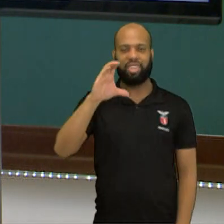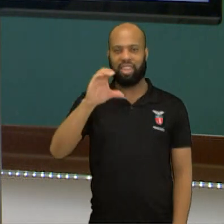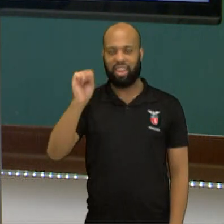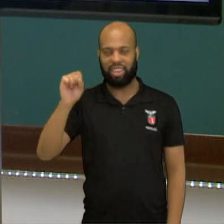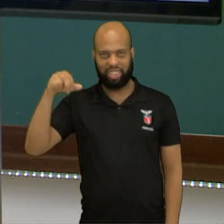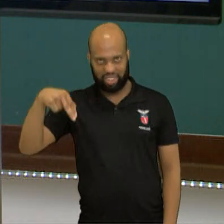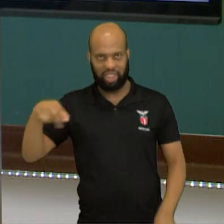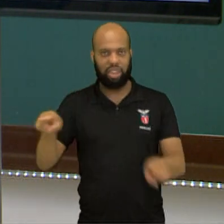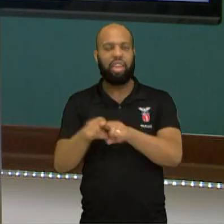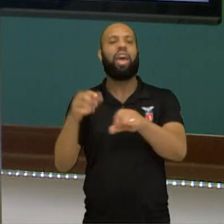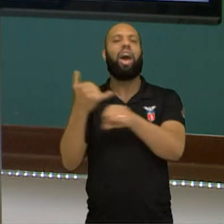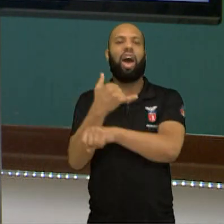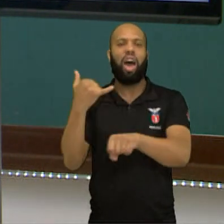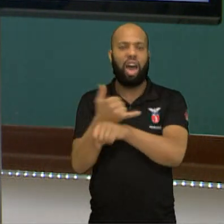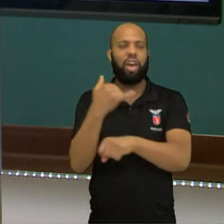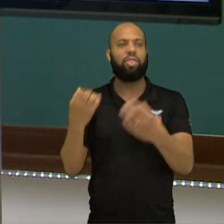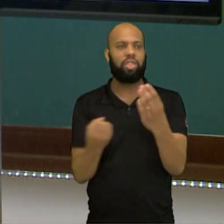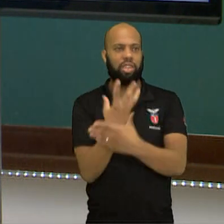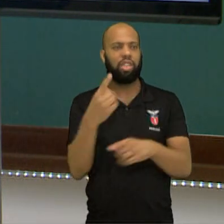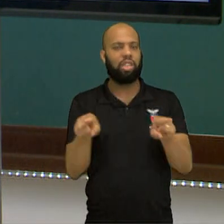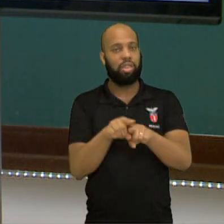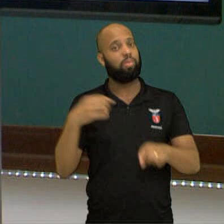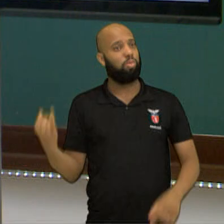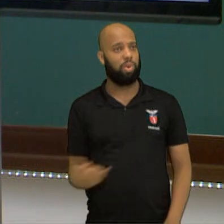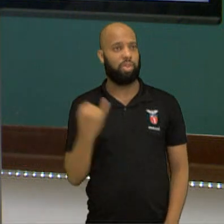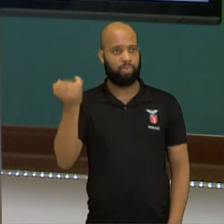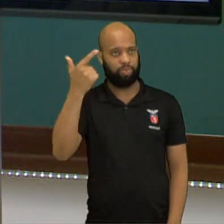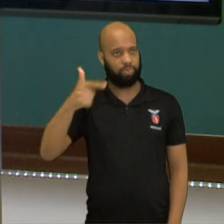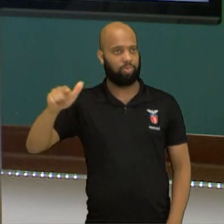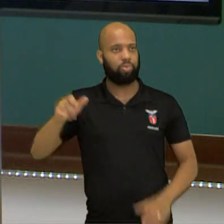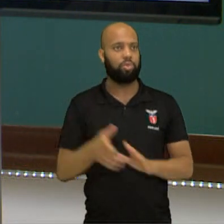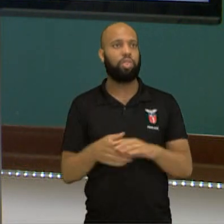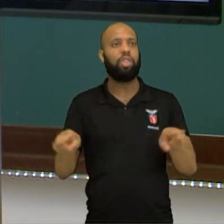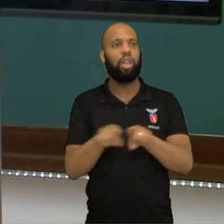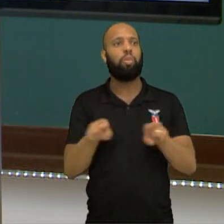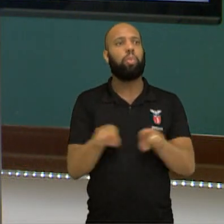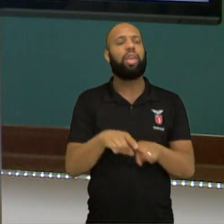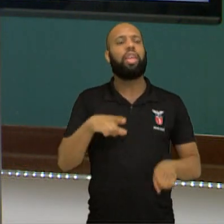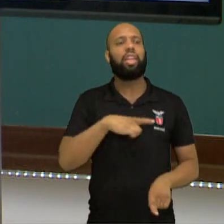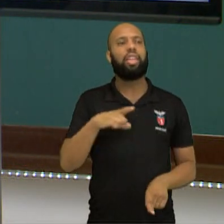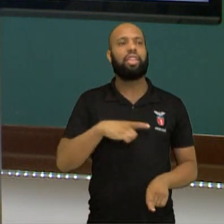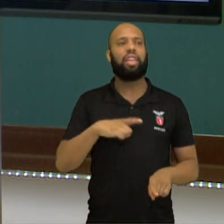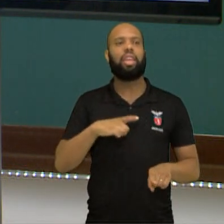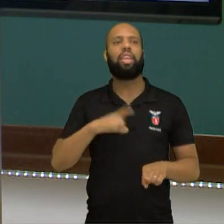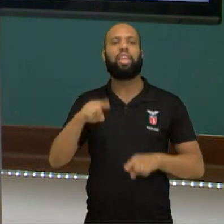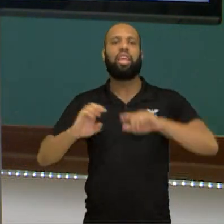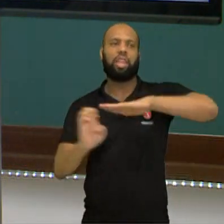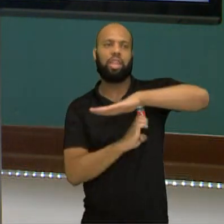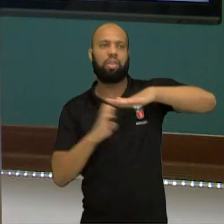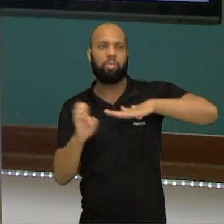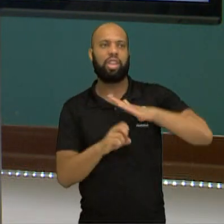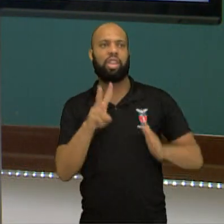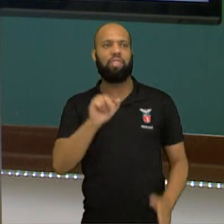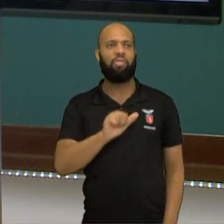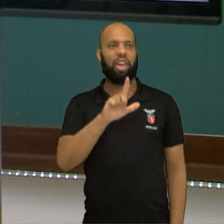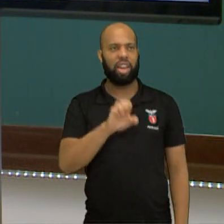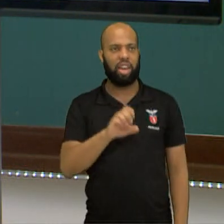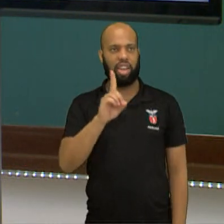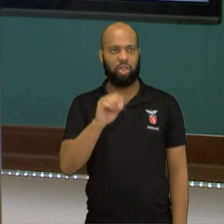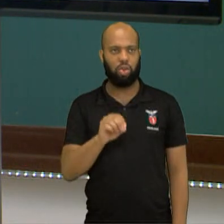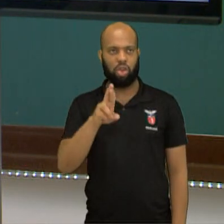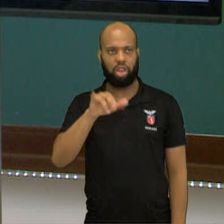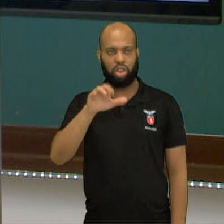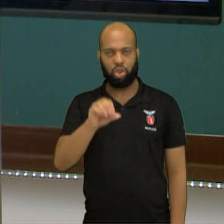aula? Fundamental para as outras indústrias. Companhia Vale do Rio Doce, de extração mineral,